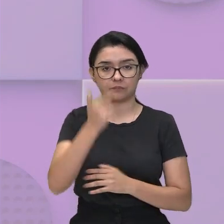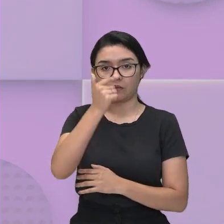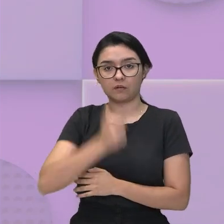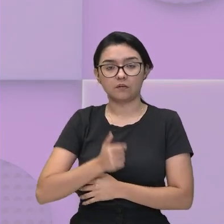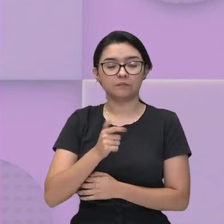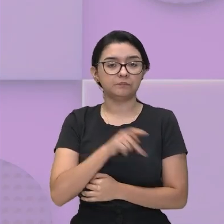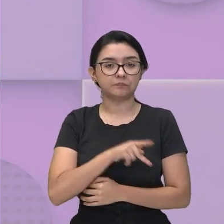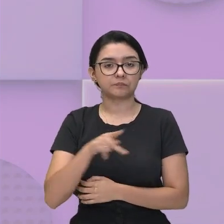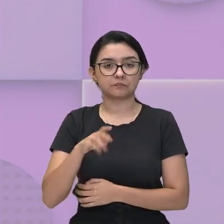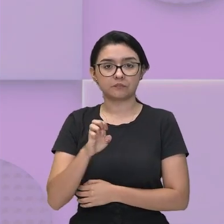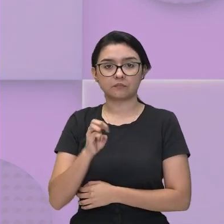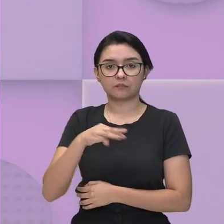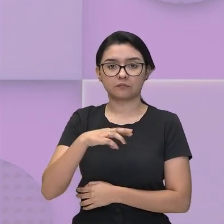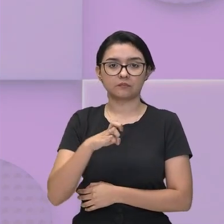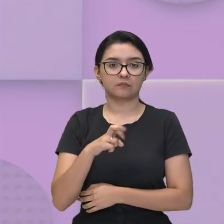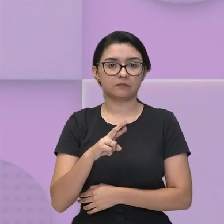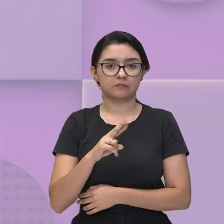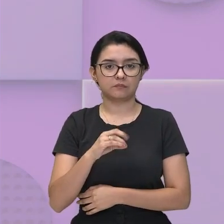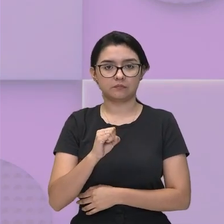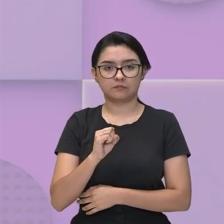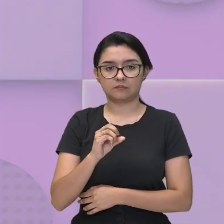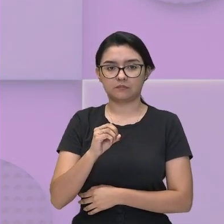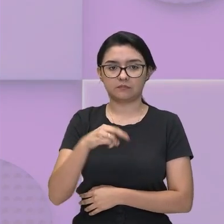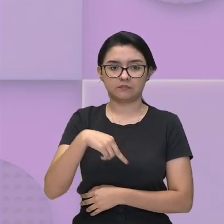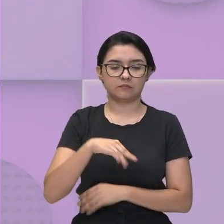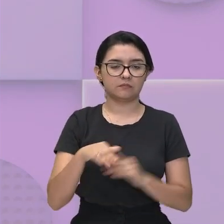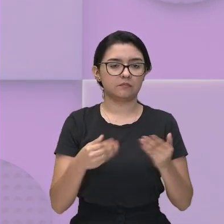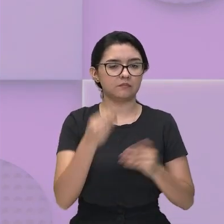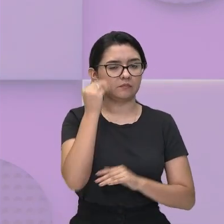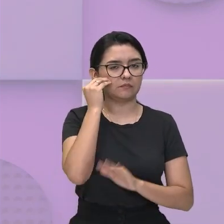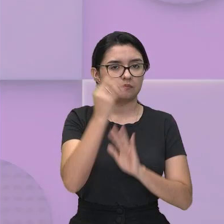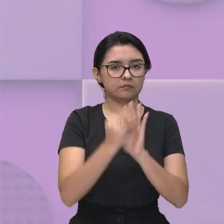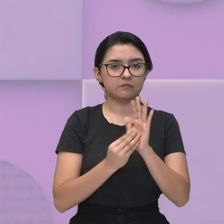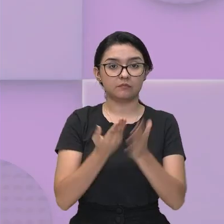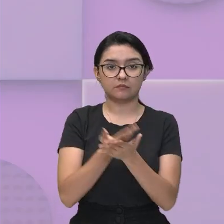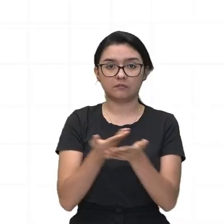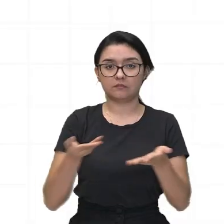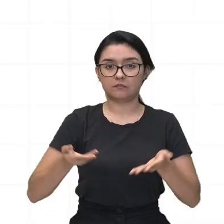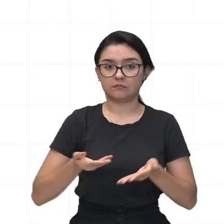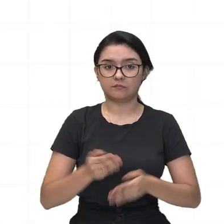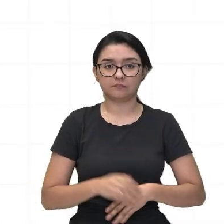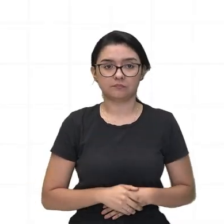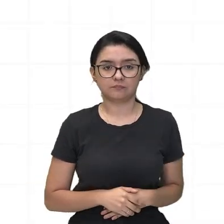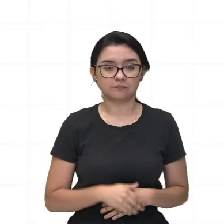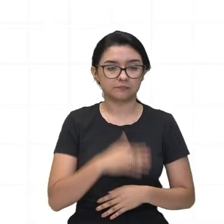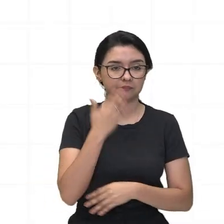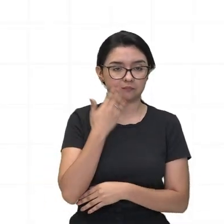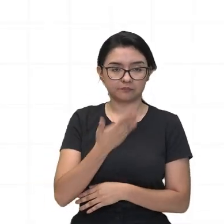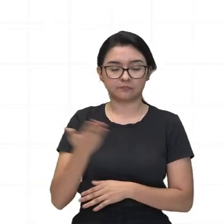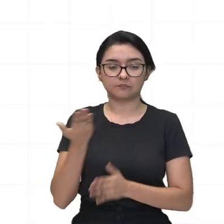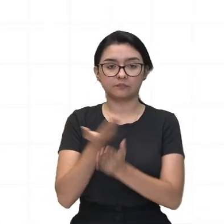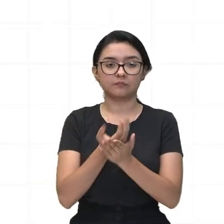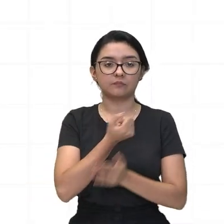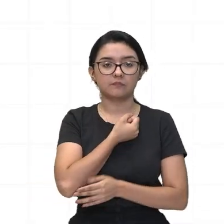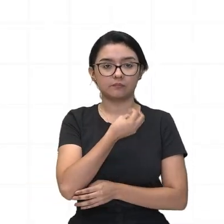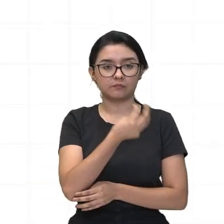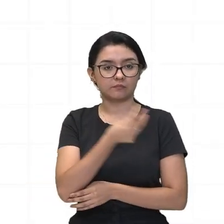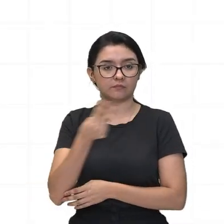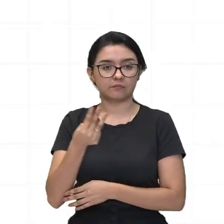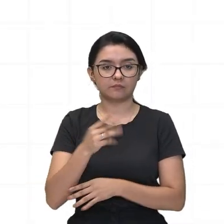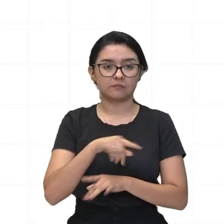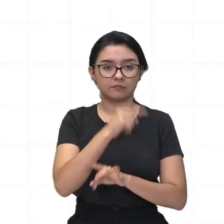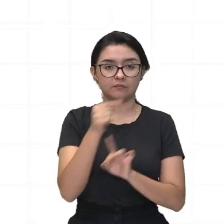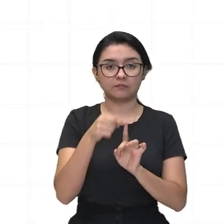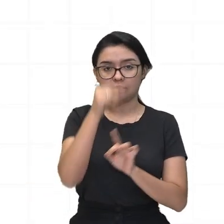vos fala é o professor Emerson Marão e vamos ver o que temos para a nossa aula de hoje. Aula de número